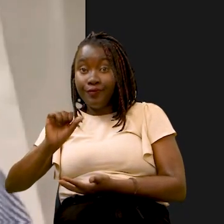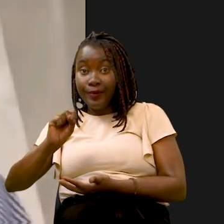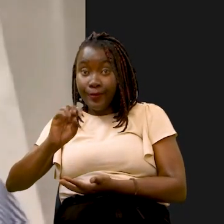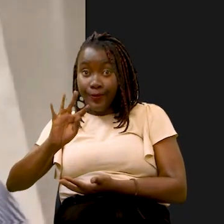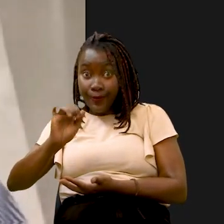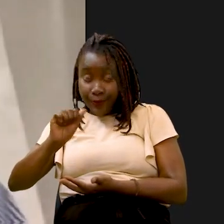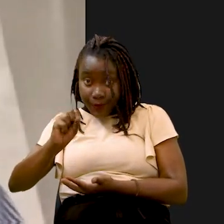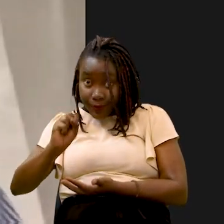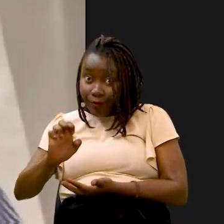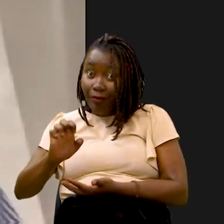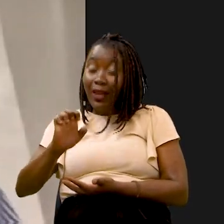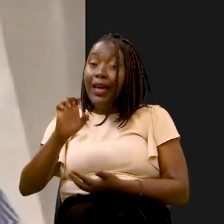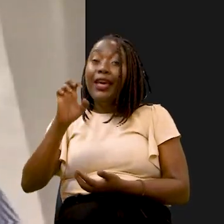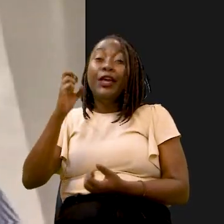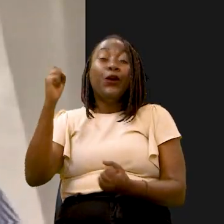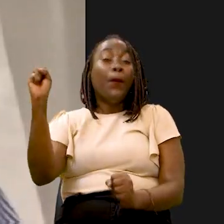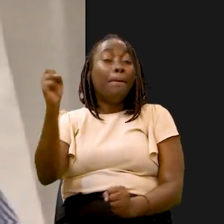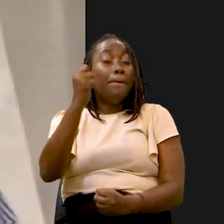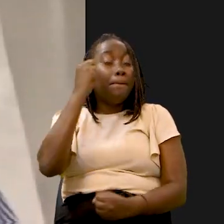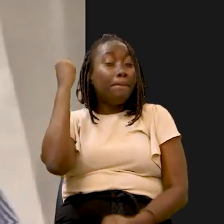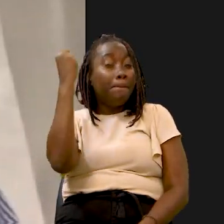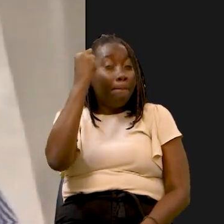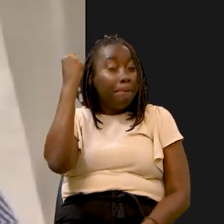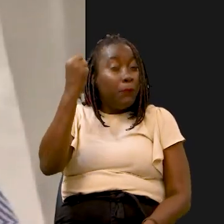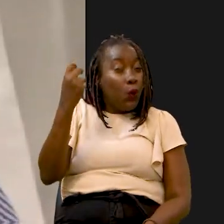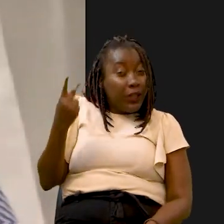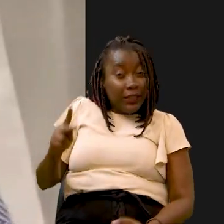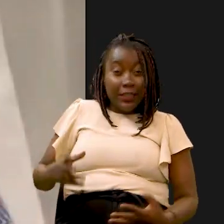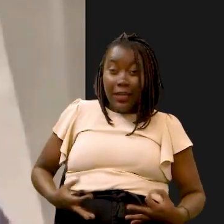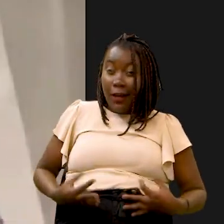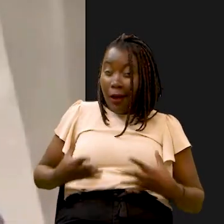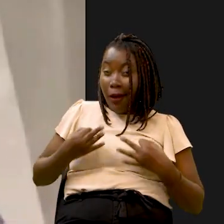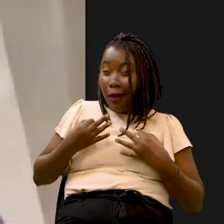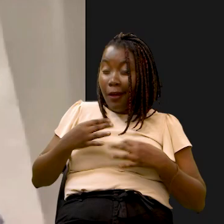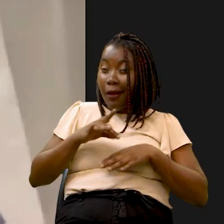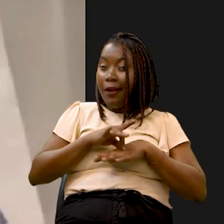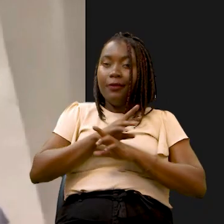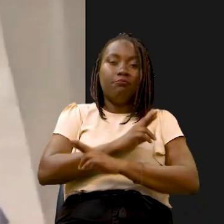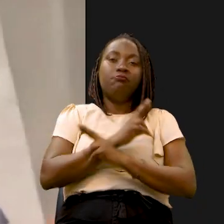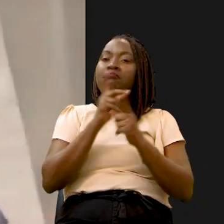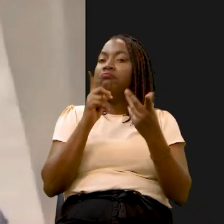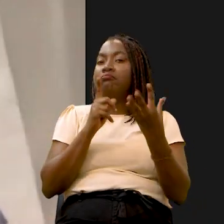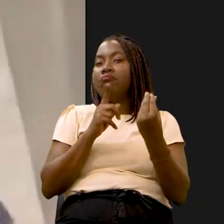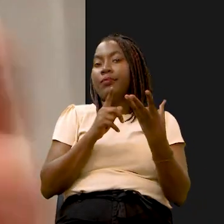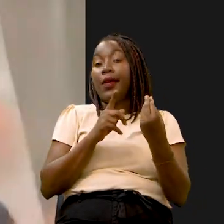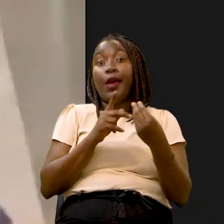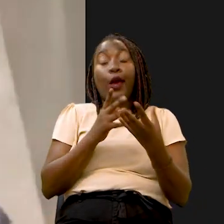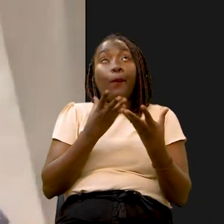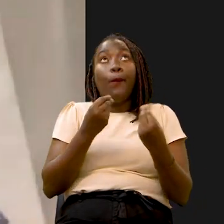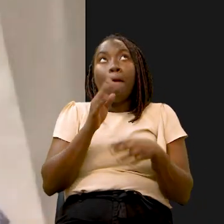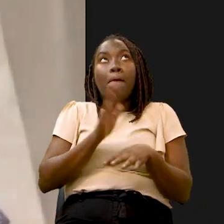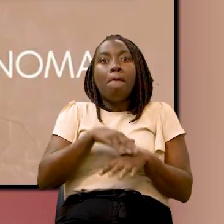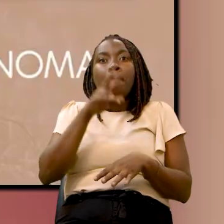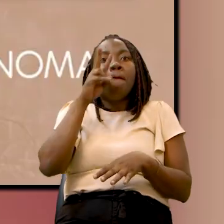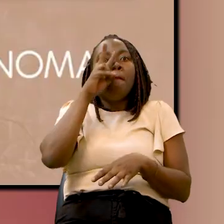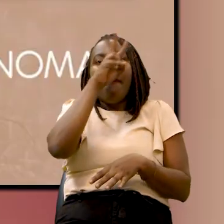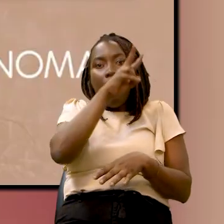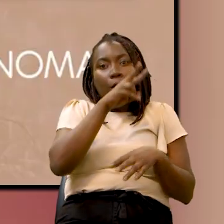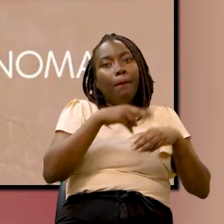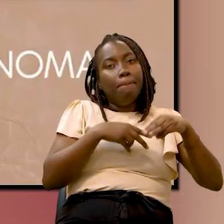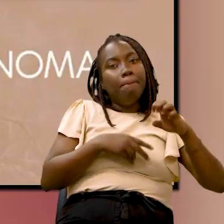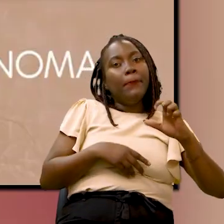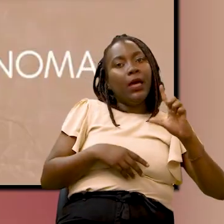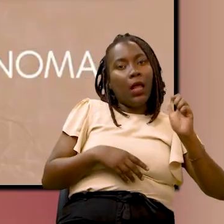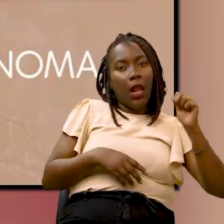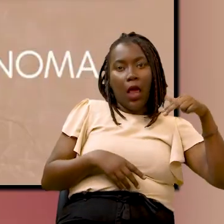de metástases do câncer de pele é muito diferente. Ele é muito maior no caso